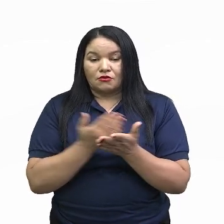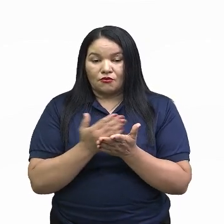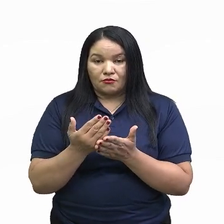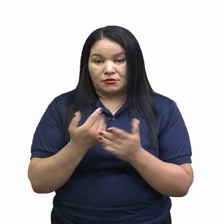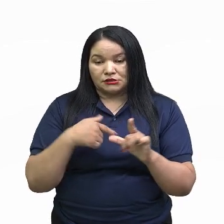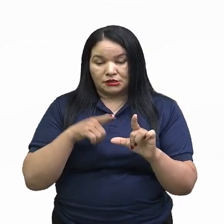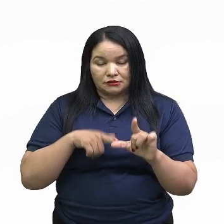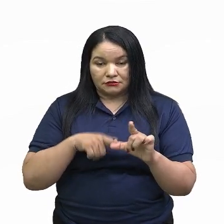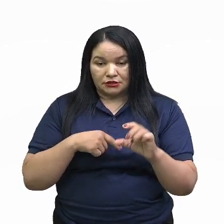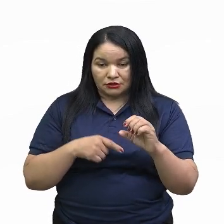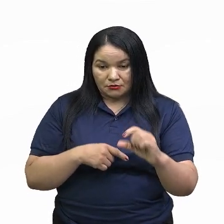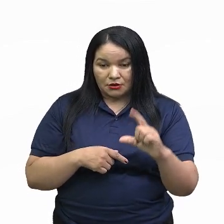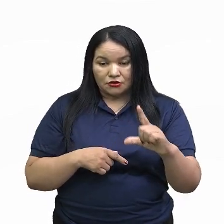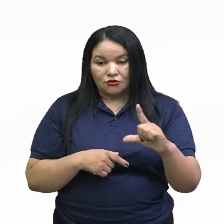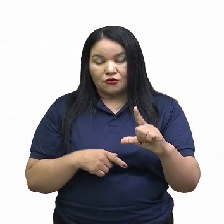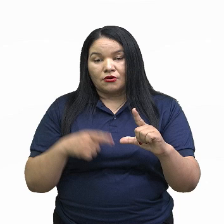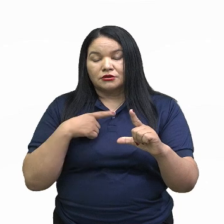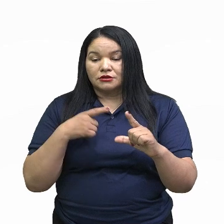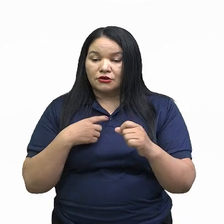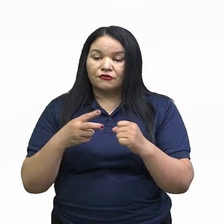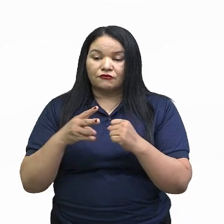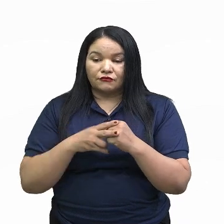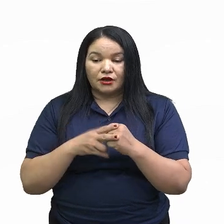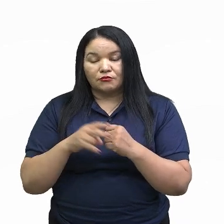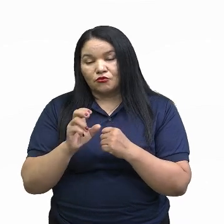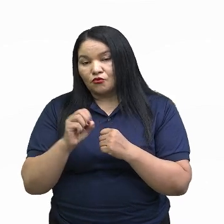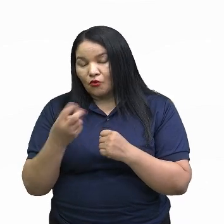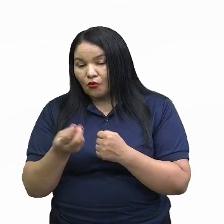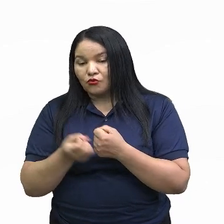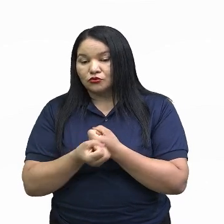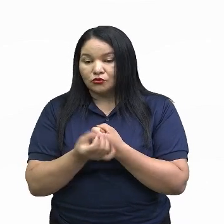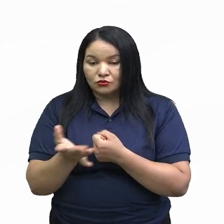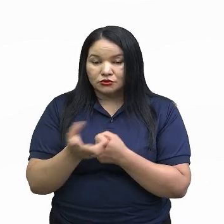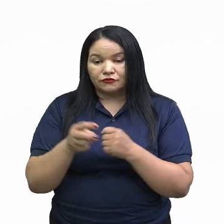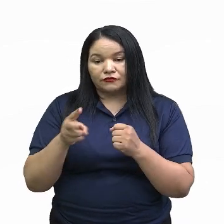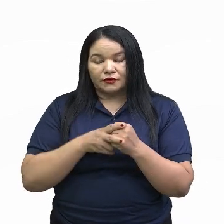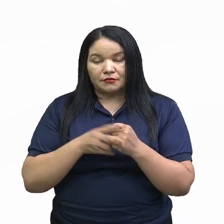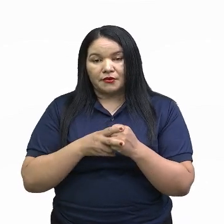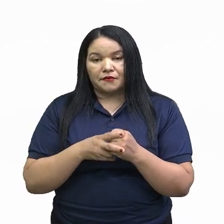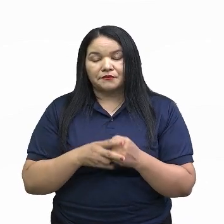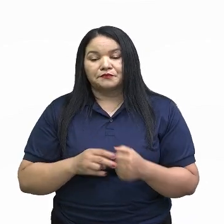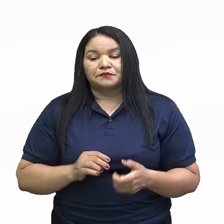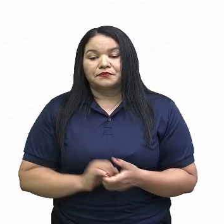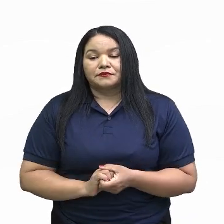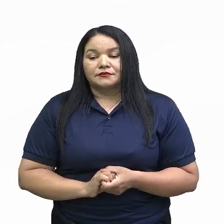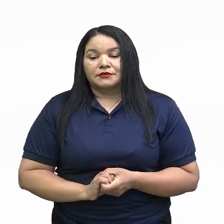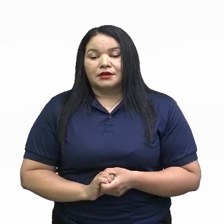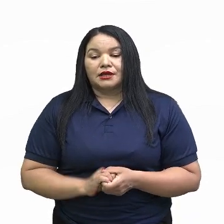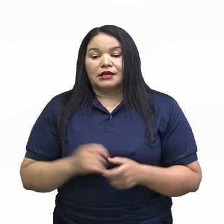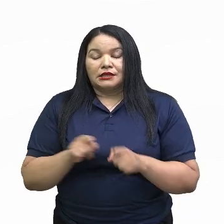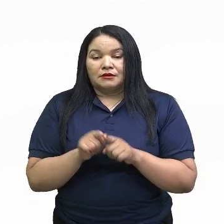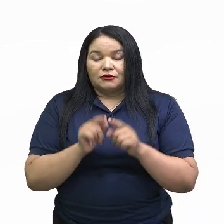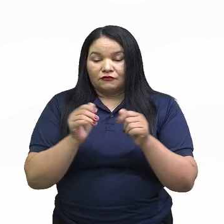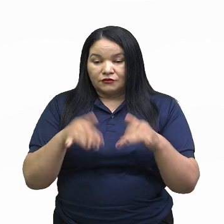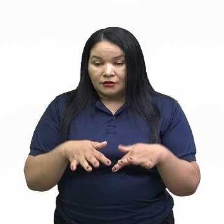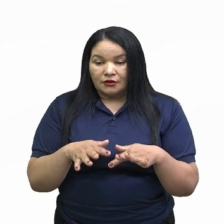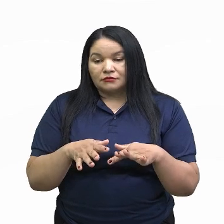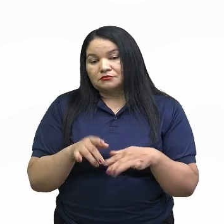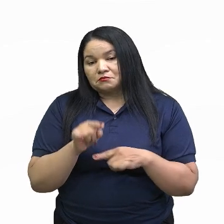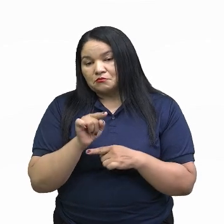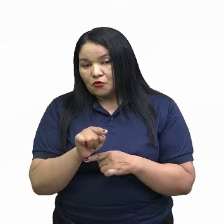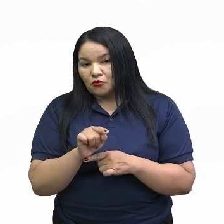maiúscula, apresenta um verbo ou locução verbal, eu já expliquei o que é locução verbal, e termina em